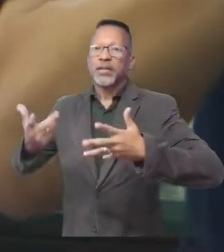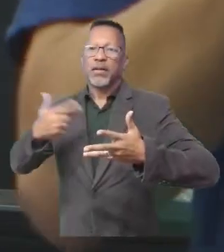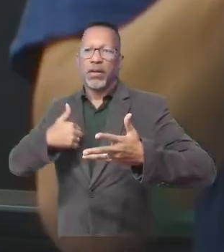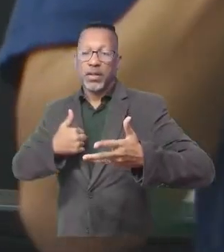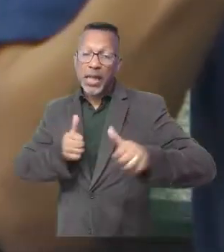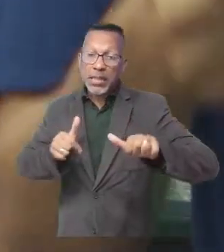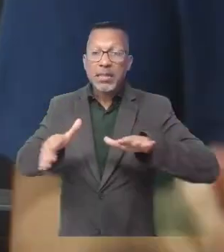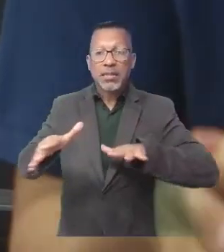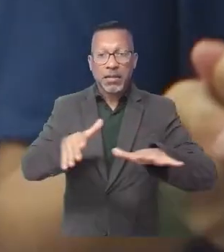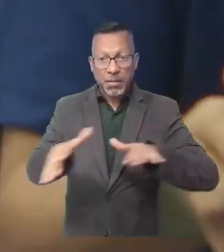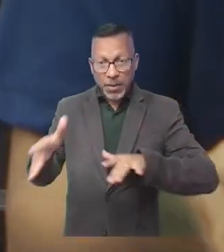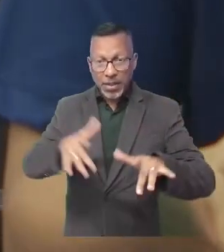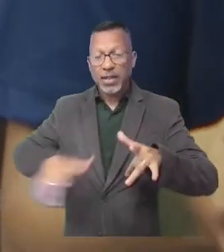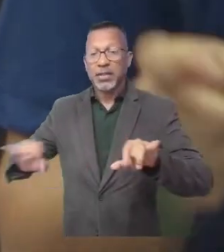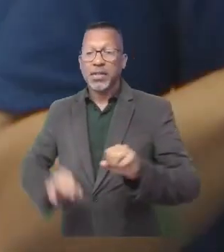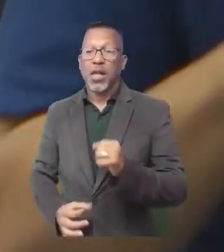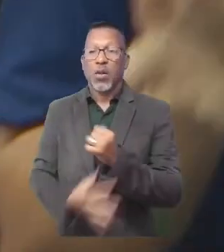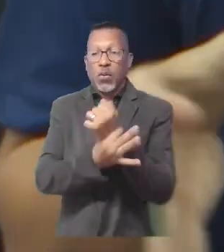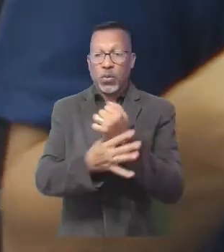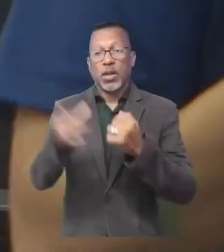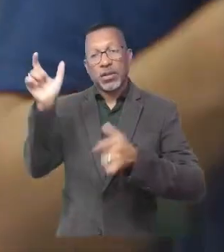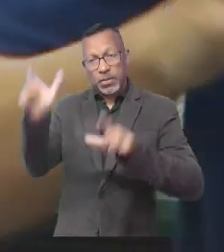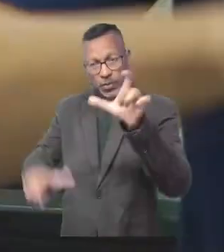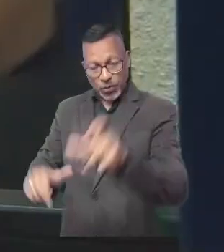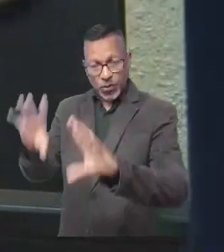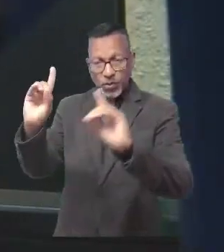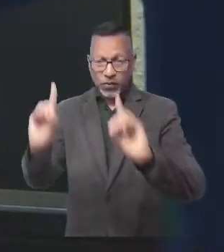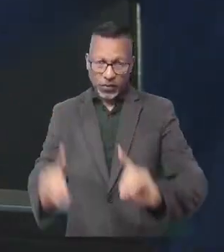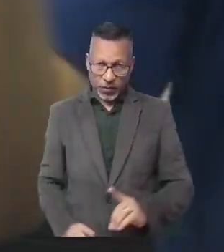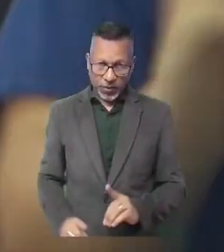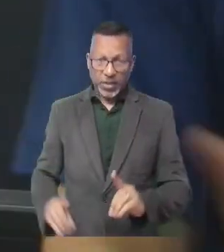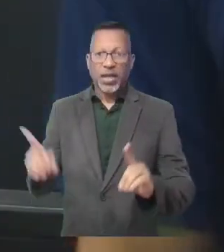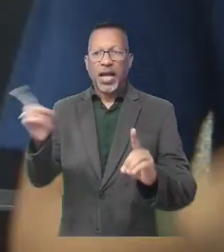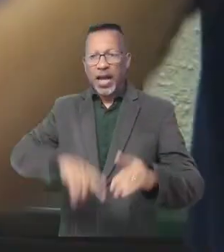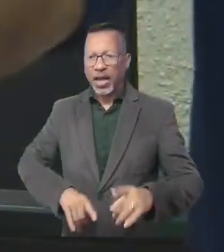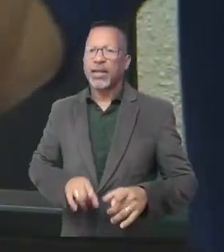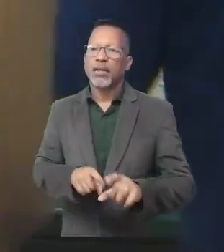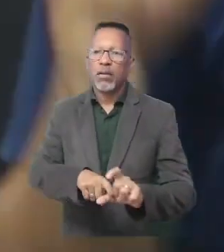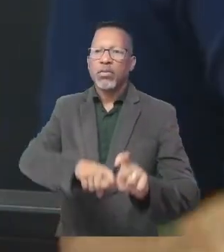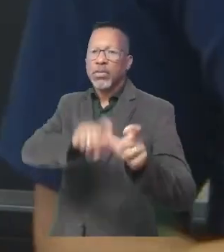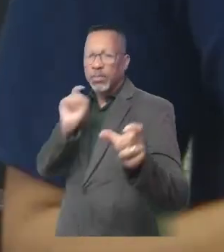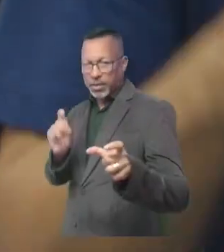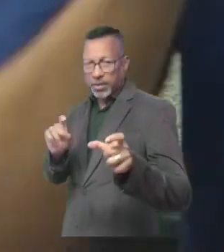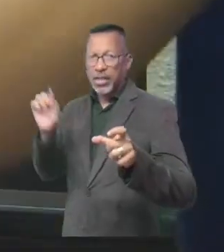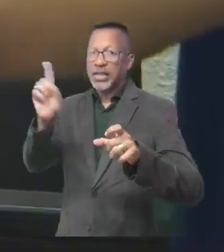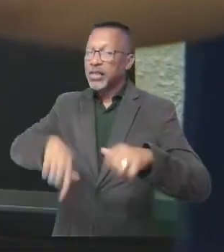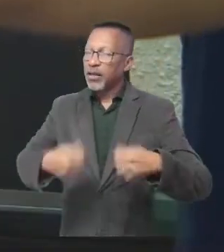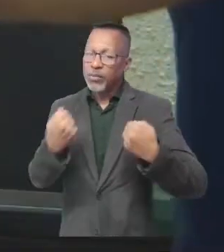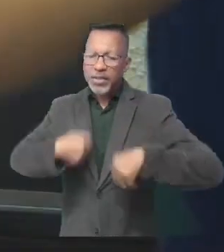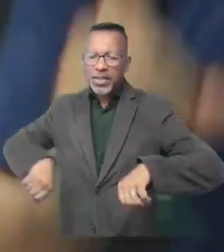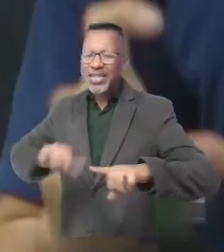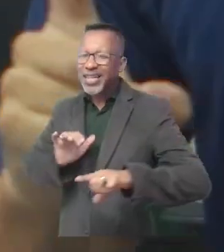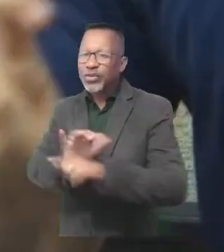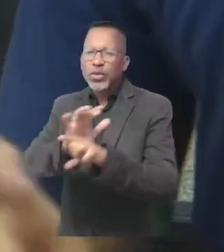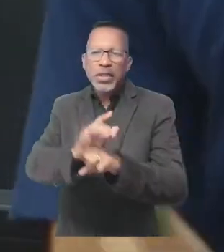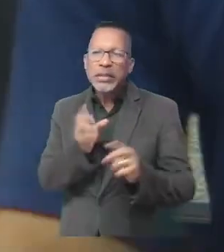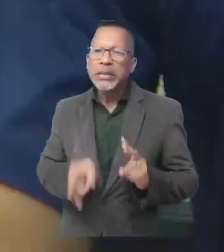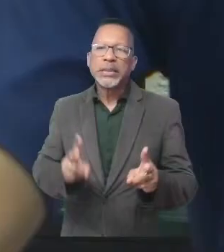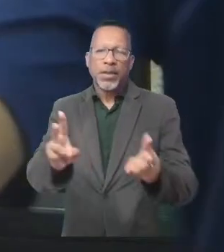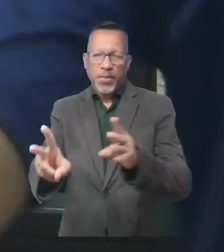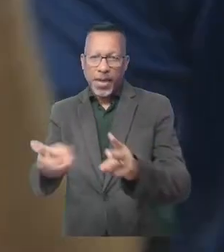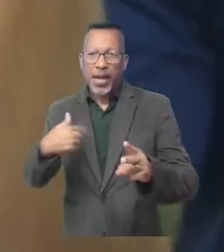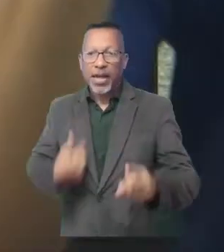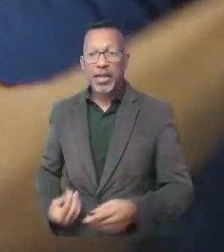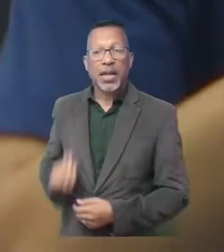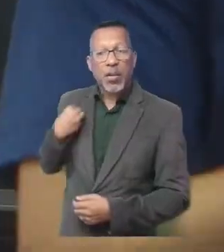de segurança para pessoas deficientes, elas seriam mais independentes, precisariam de menos ajuda, e assim conseguindo ter uma